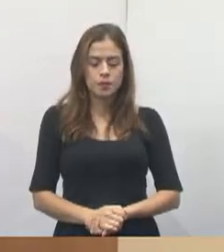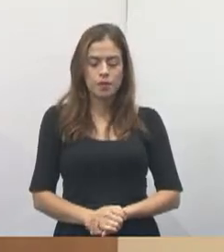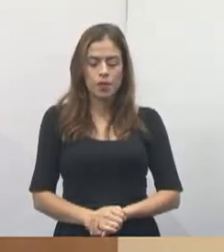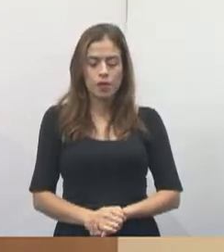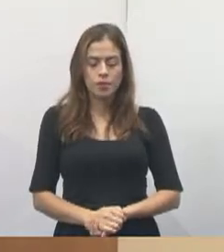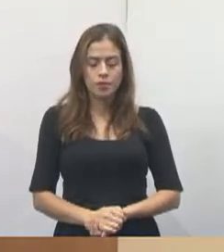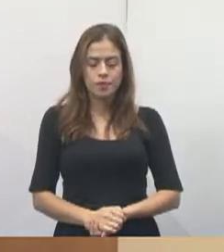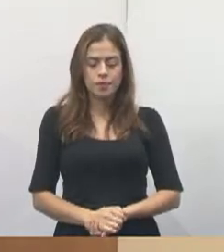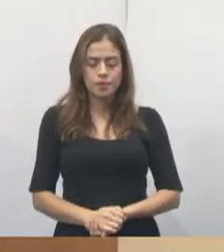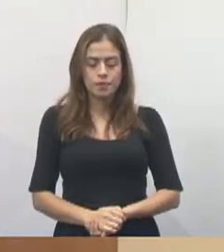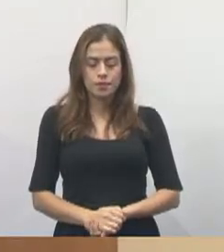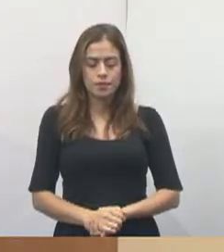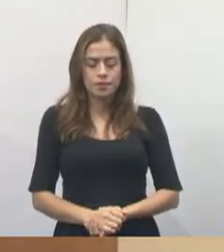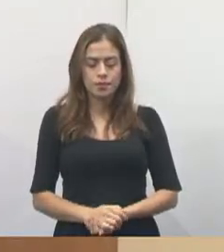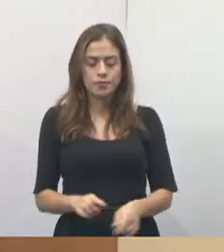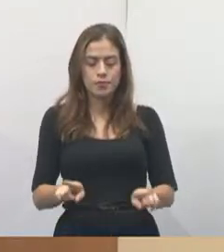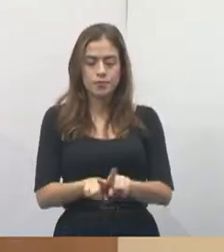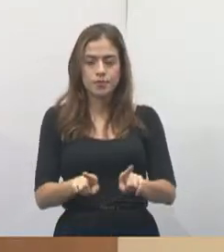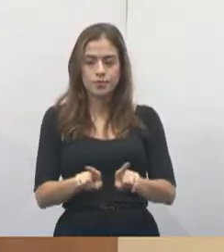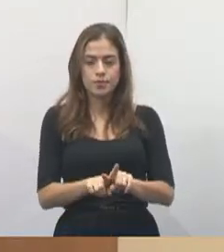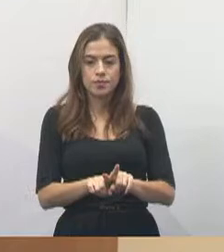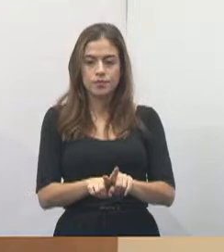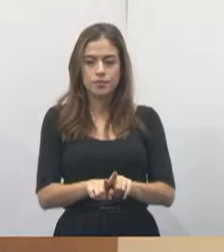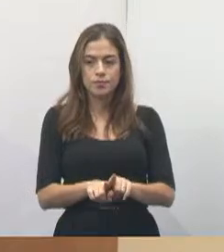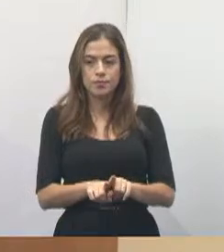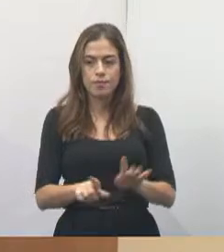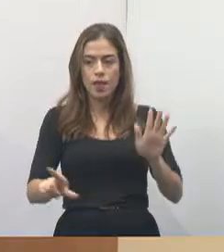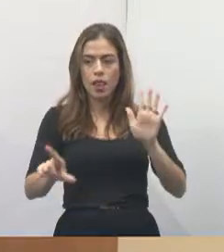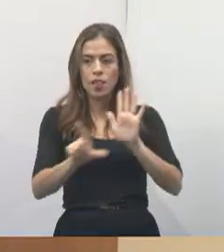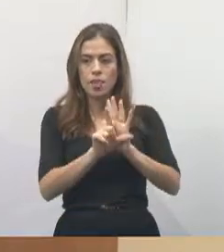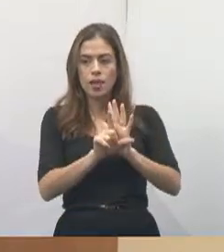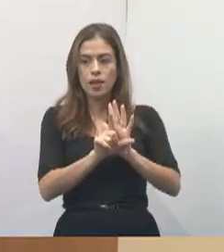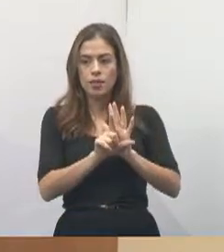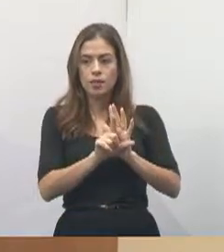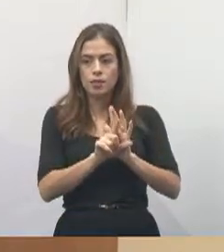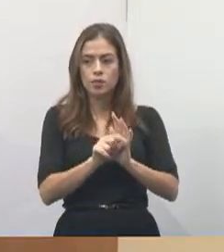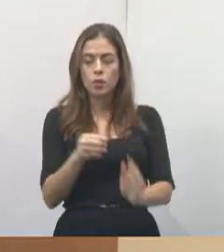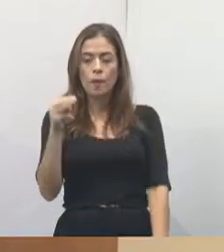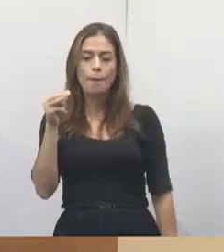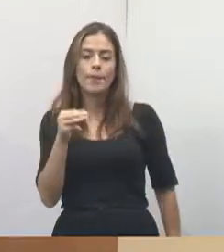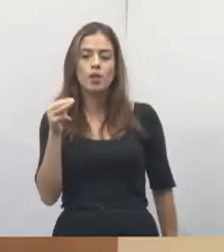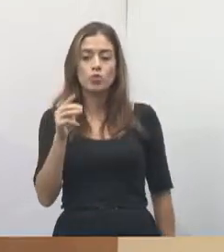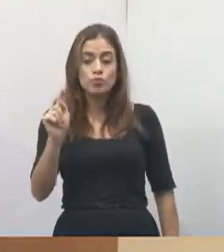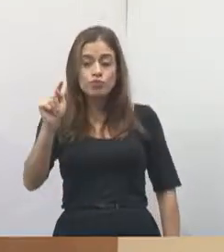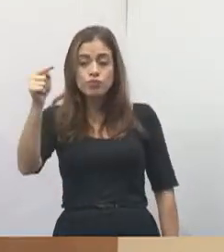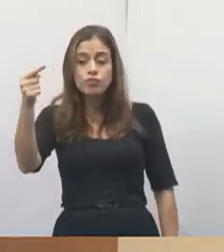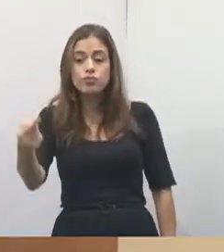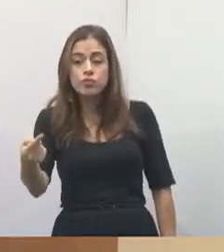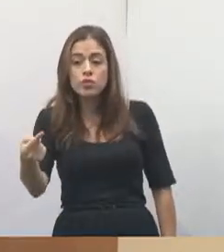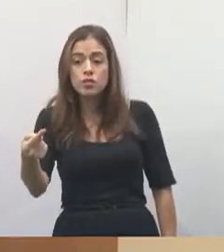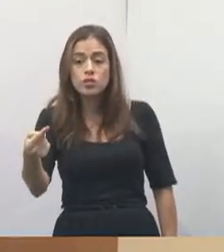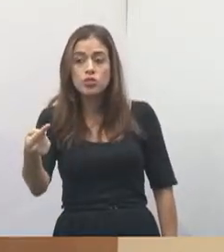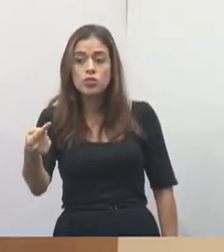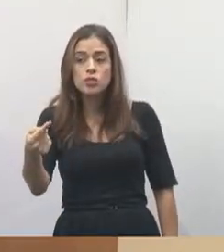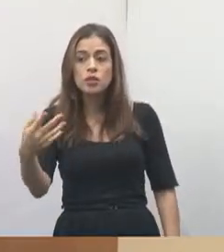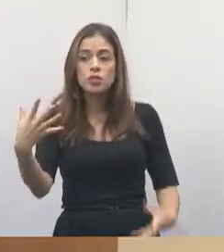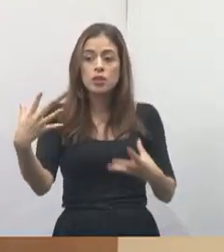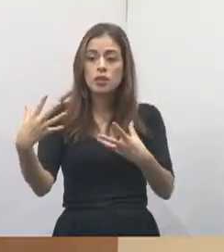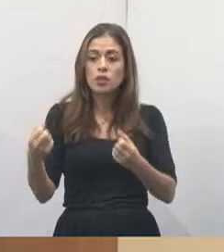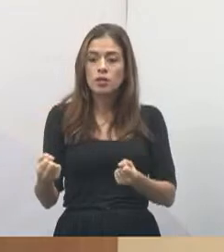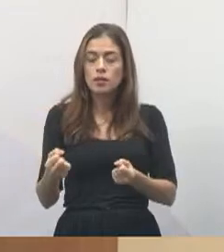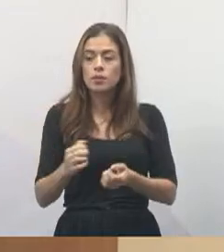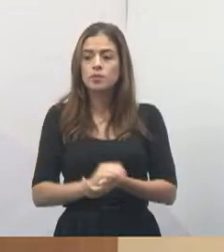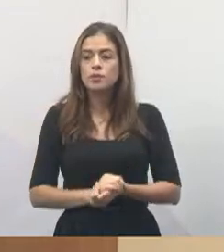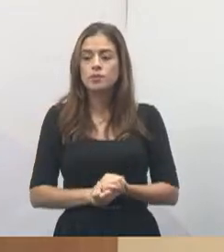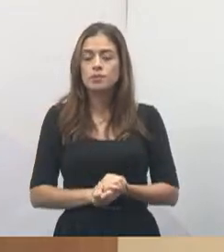Temos também a lei do minuto seguinte. Essa lei, ela permite atendimento imediato pelo